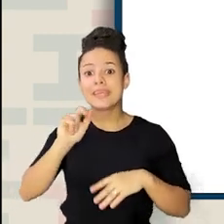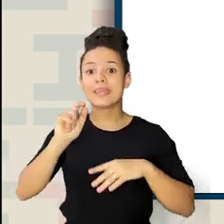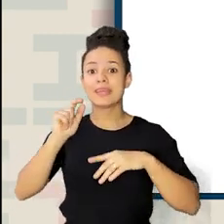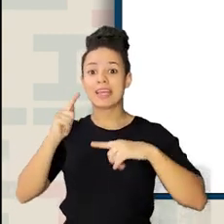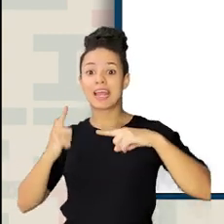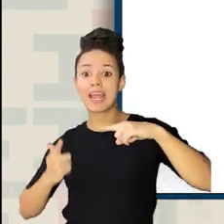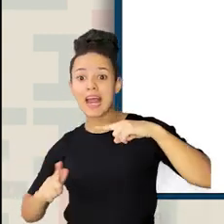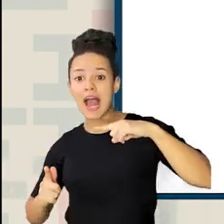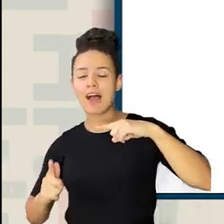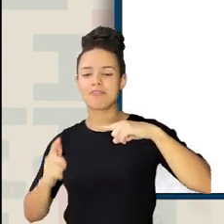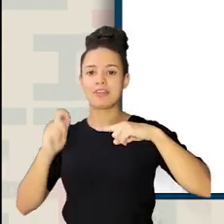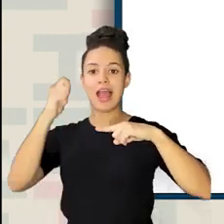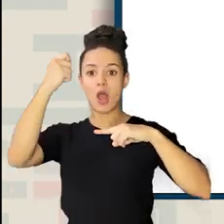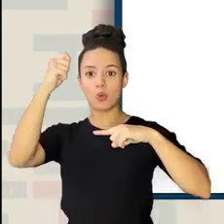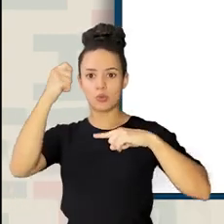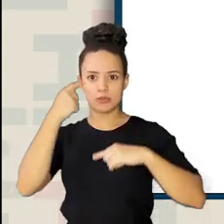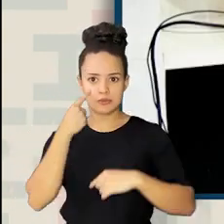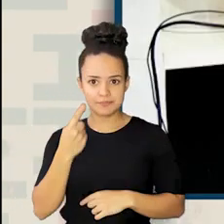agudo, para explicar.